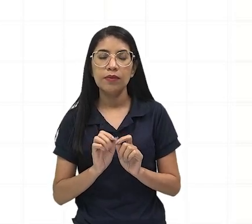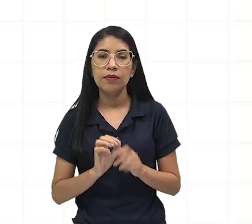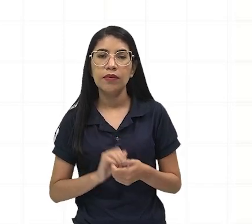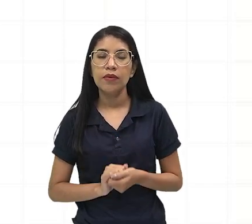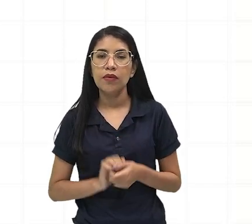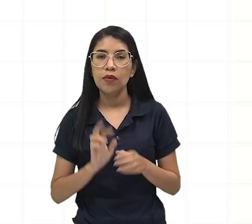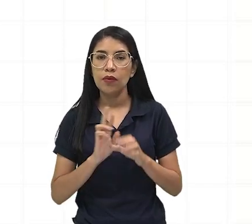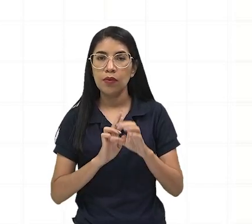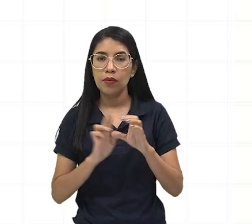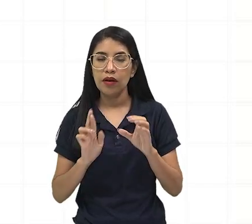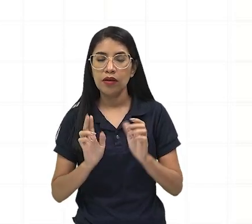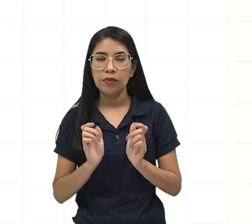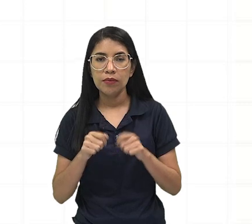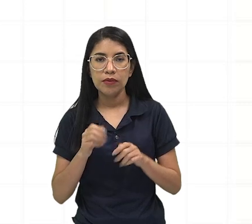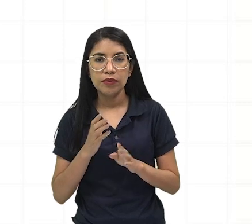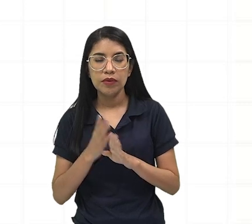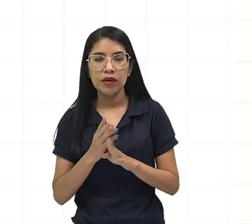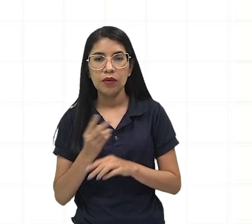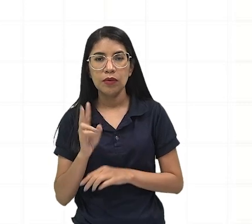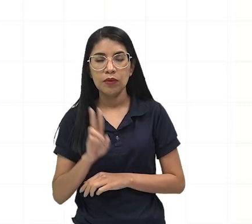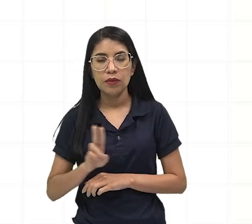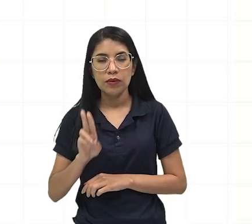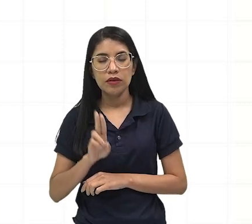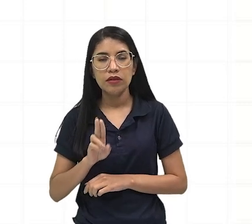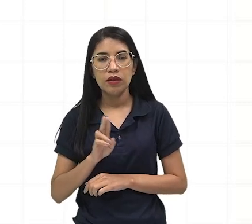O raio.